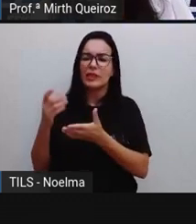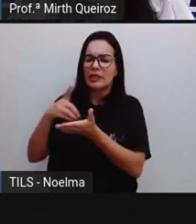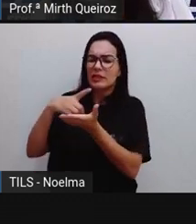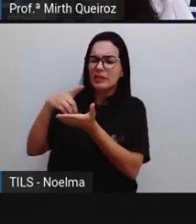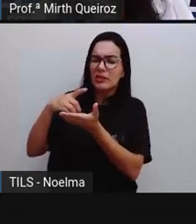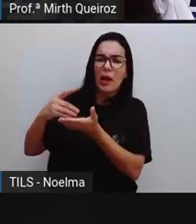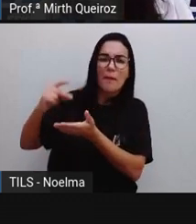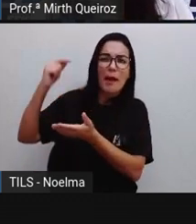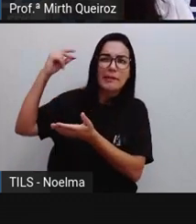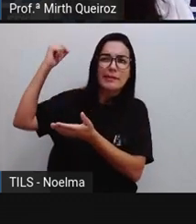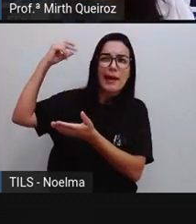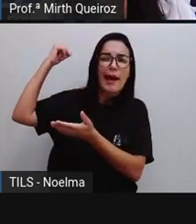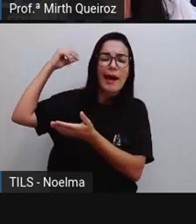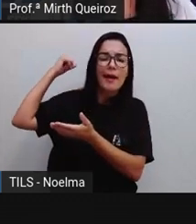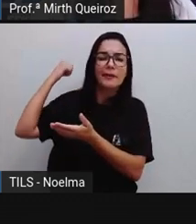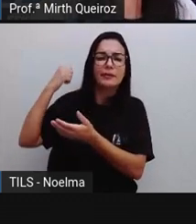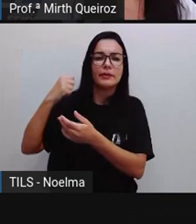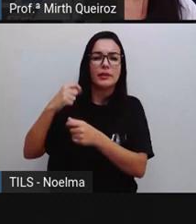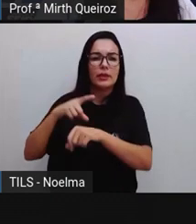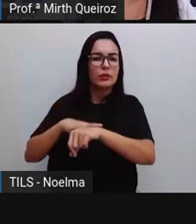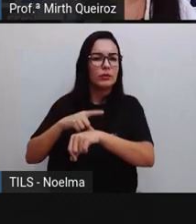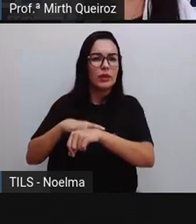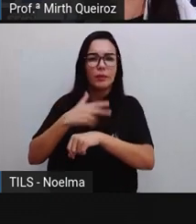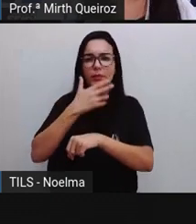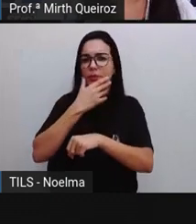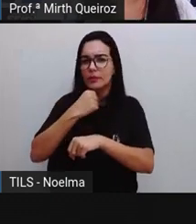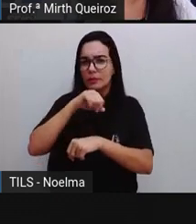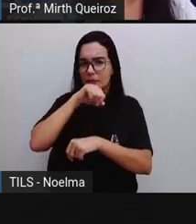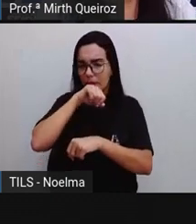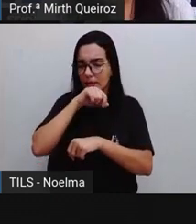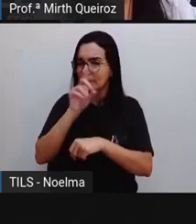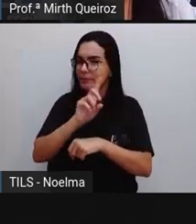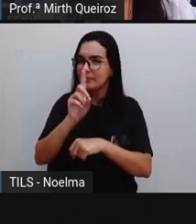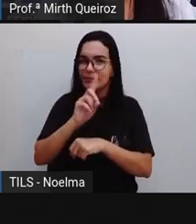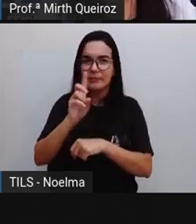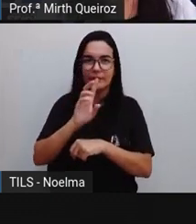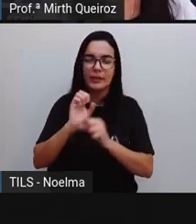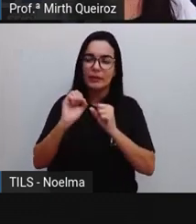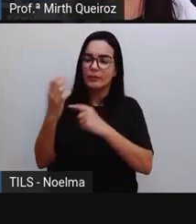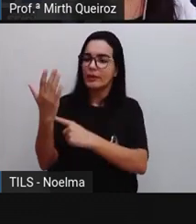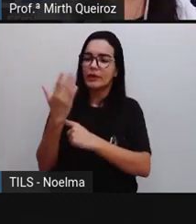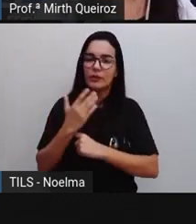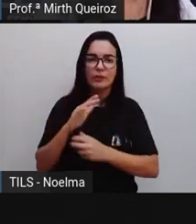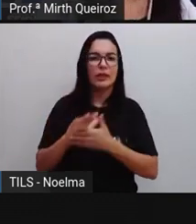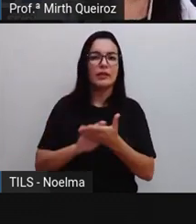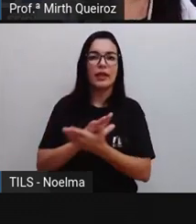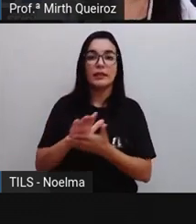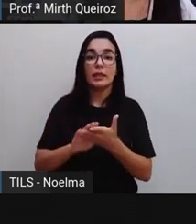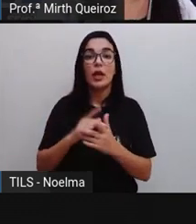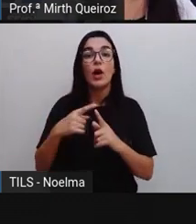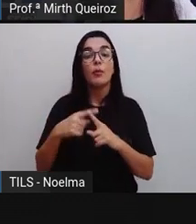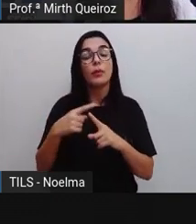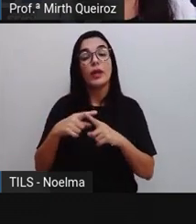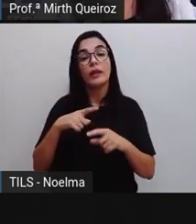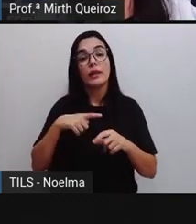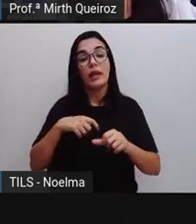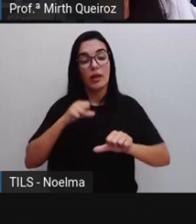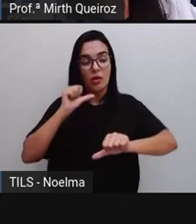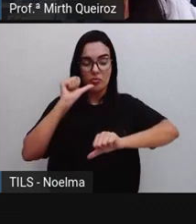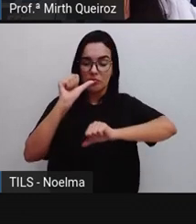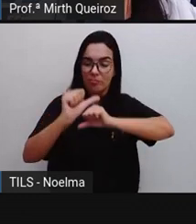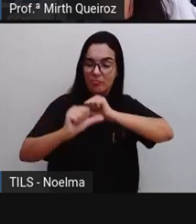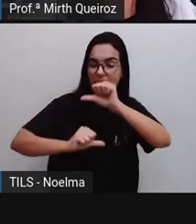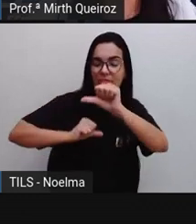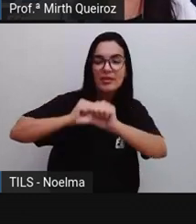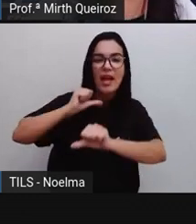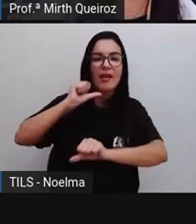antigo, lá da época dos nossos pais, não servem para a gente hoje. Por que que não serve? Porque nós passamos, por exemplo, por uma reforma